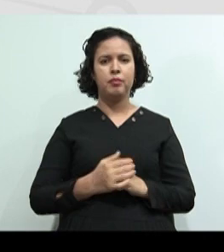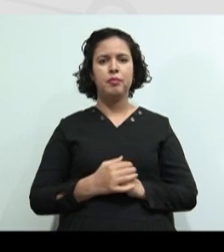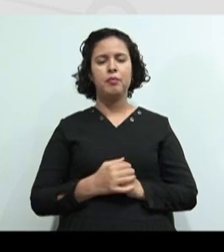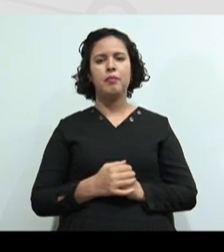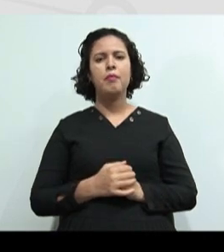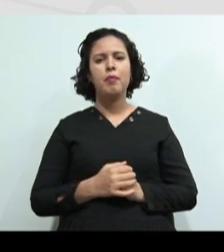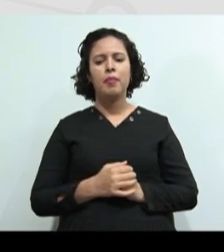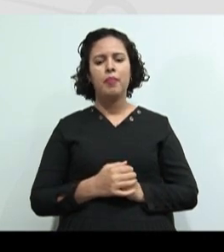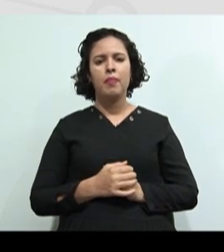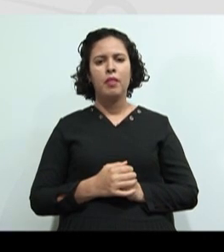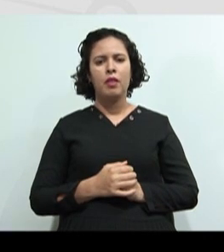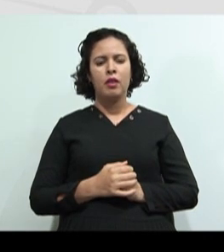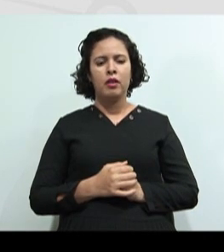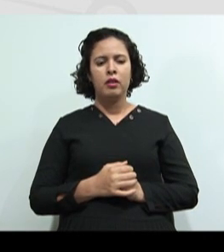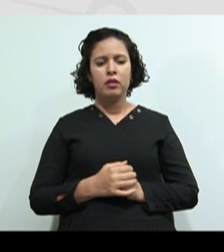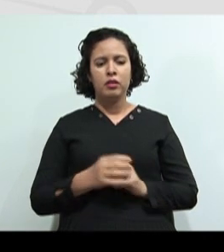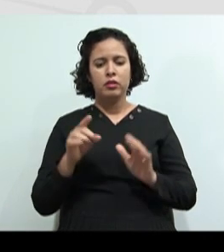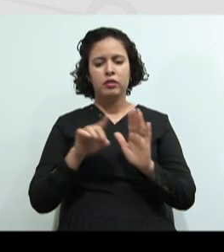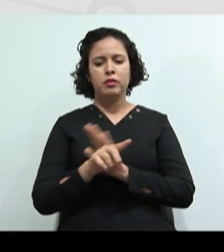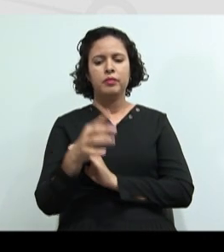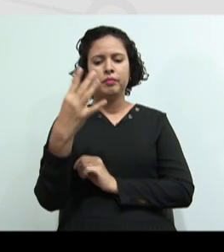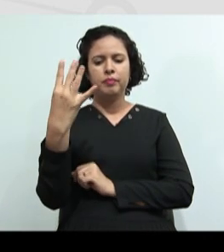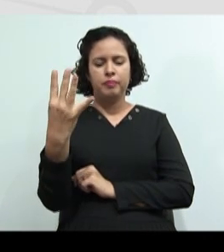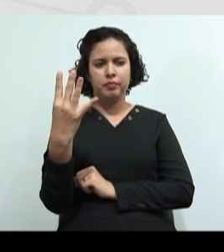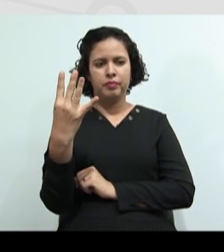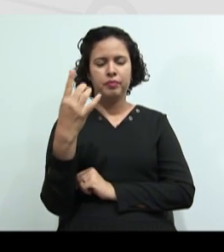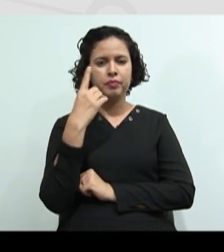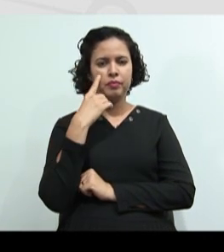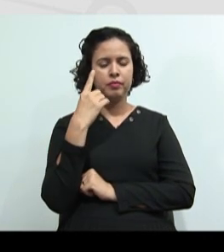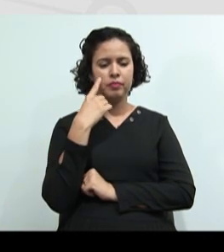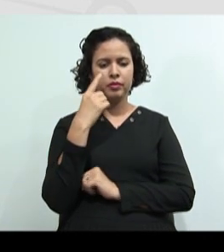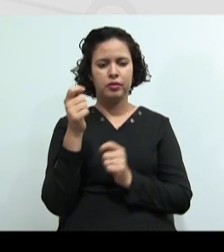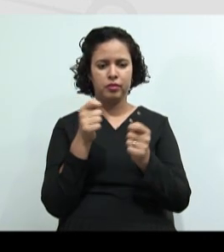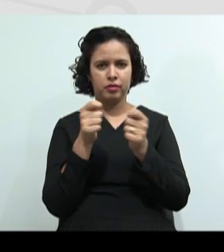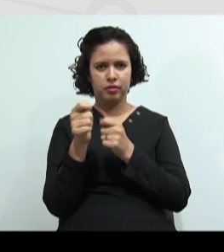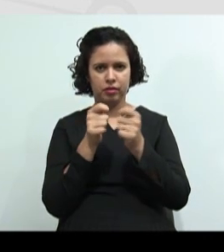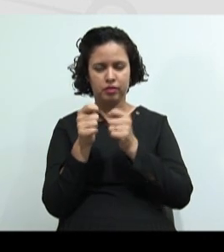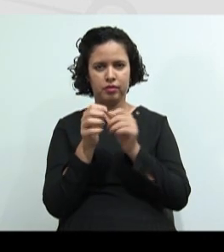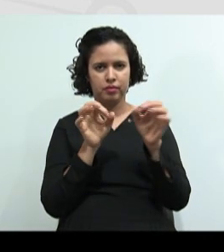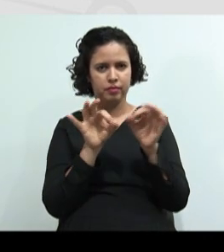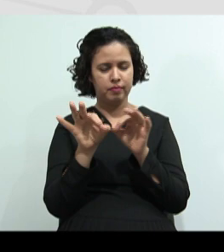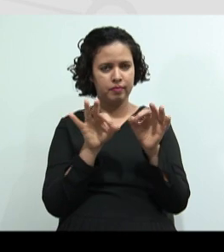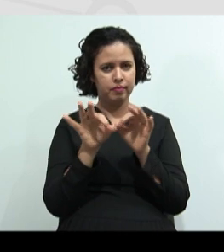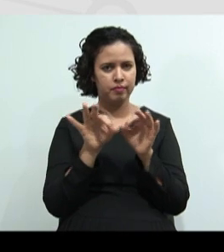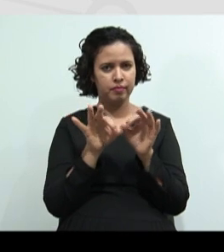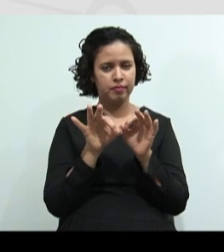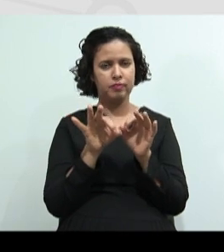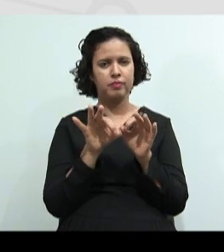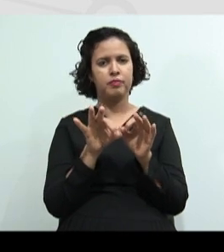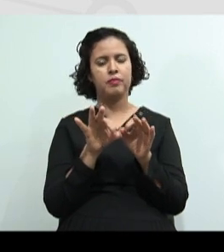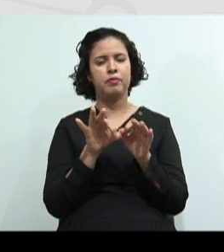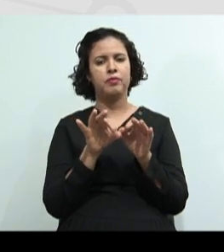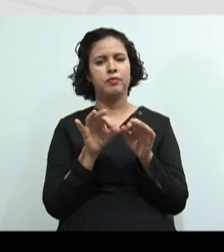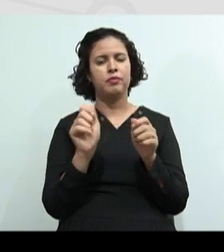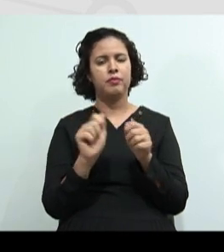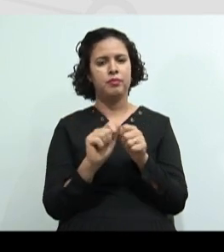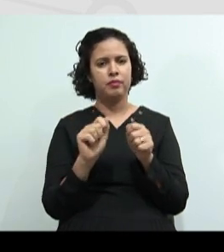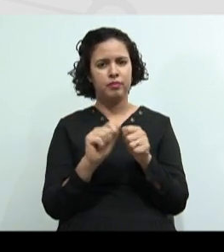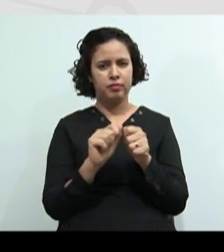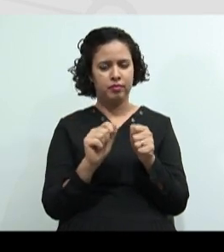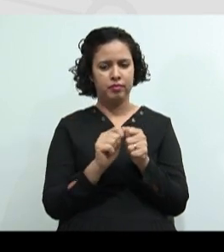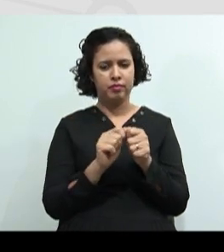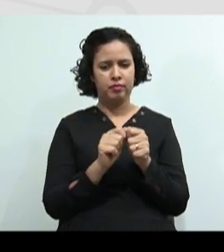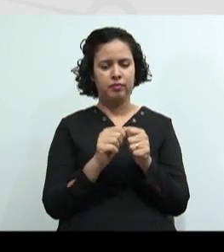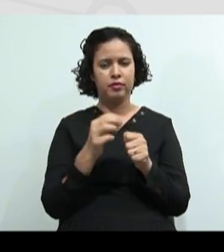número 4 para nós verificarmos então qual é. O controle organizacional é realizado através